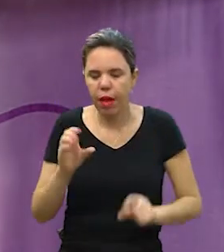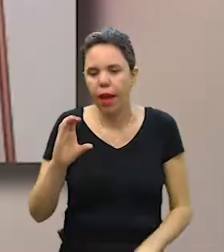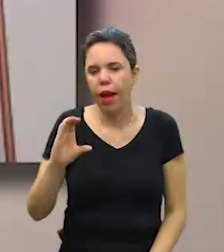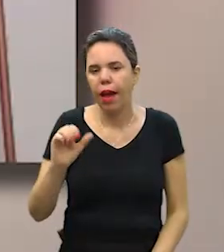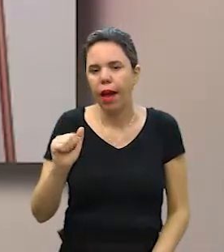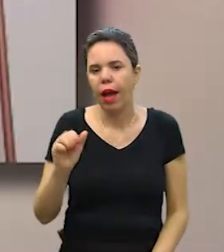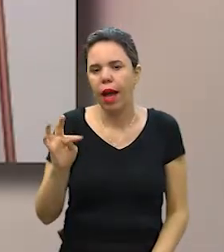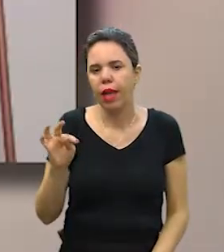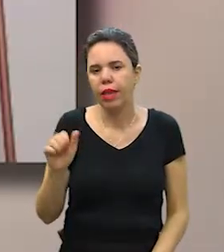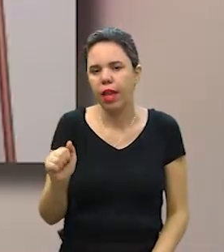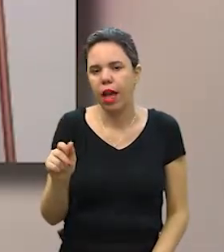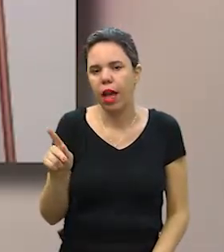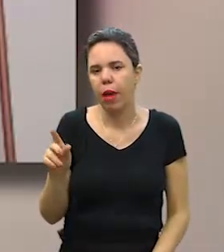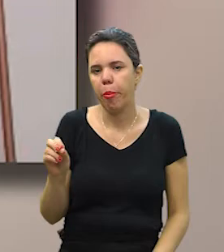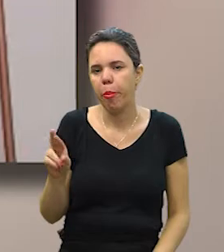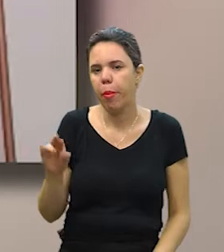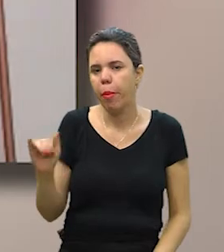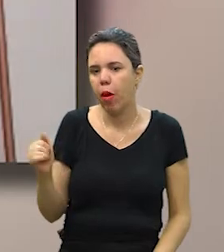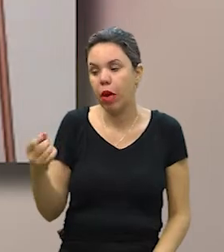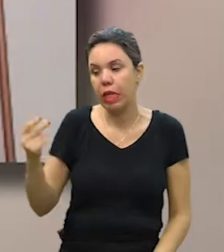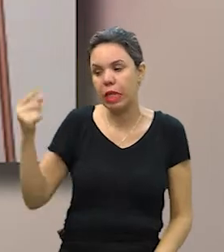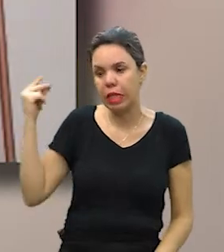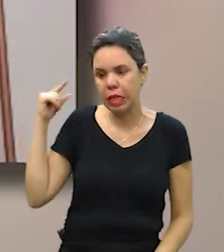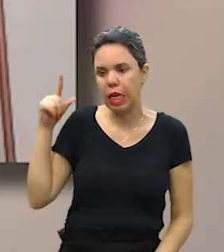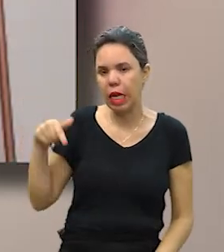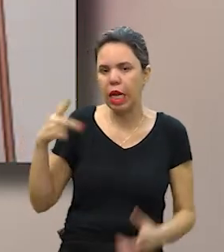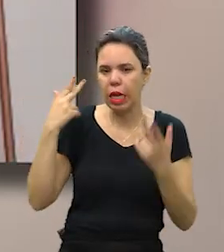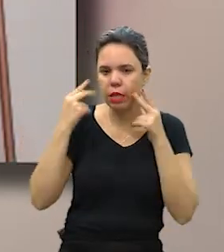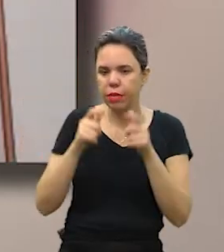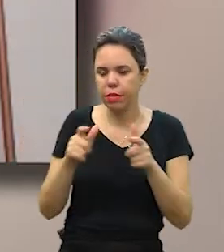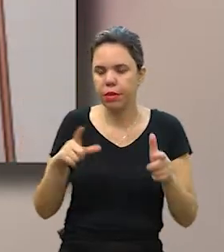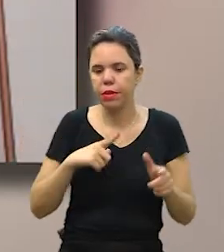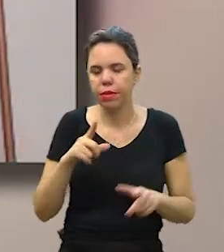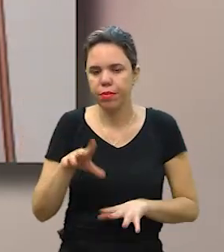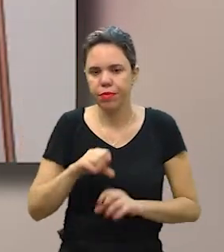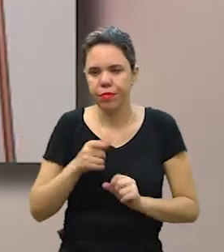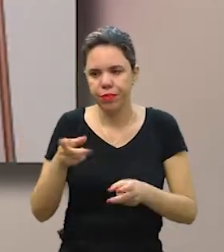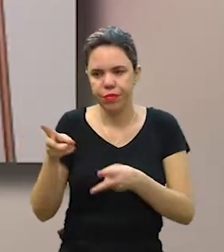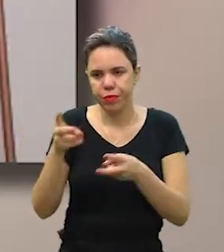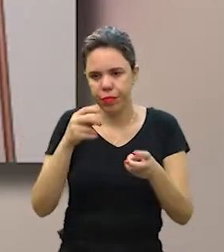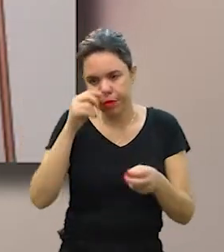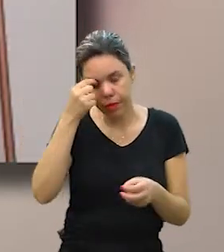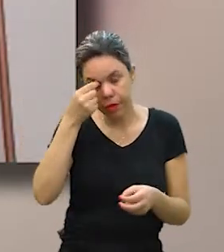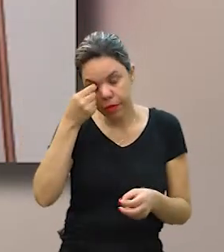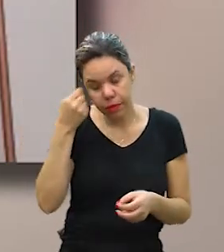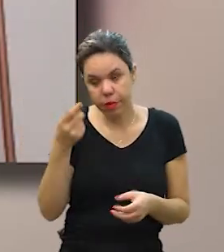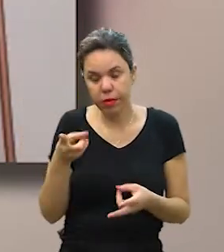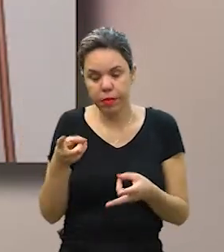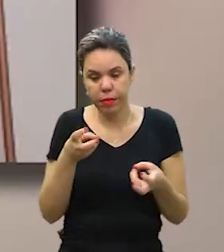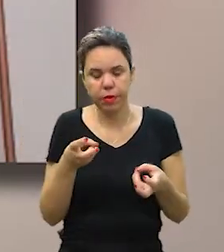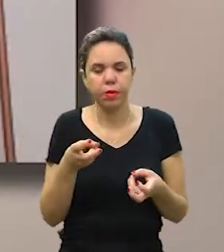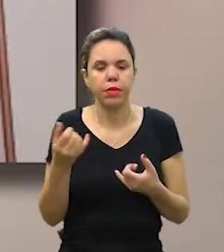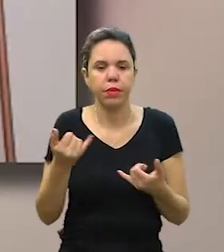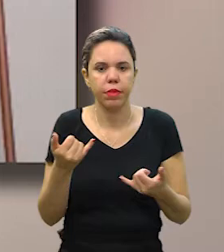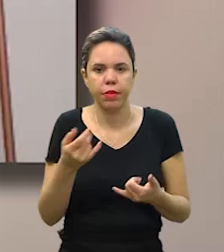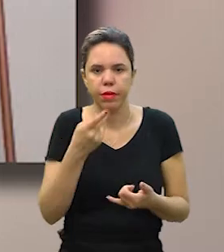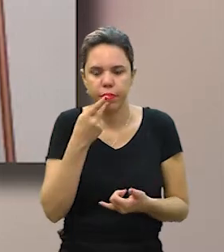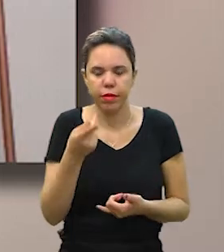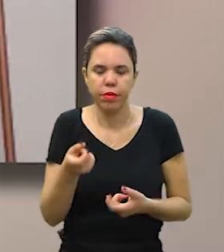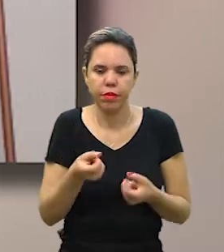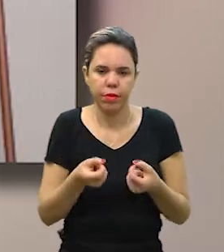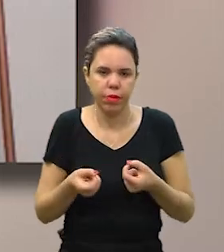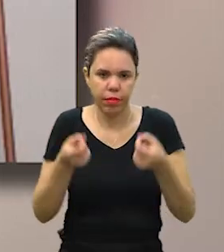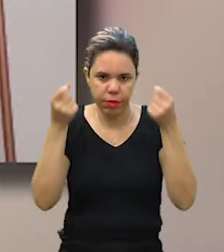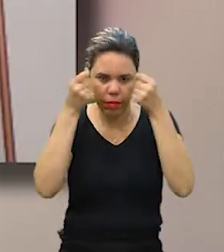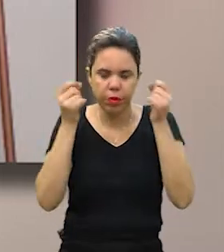exemplo. Sim, antigamente era muito mais comum a gente ver casos, né, e ouvir tanto de